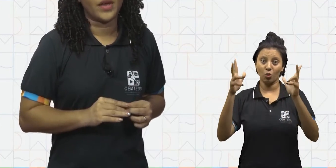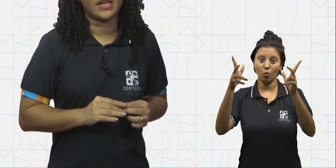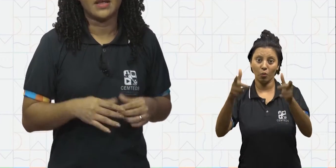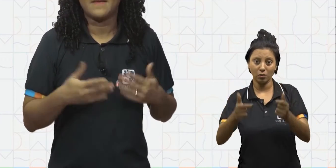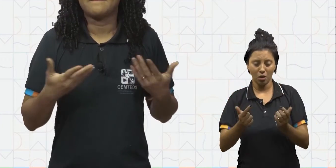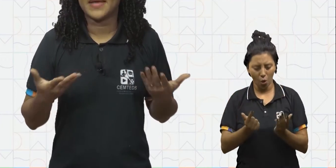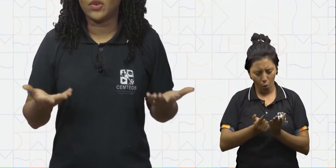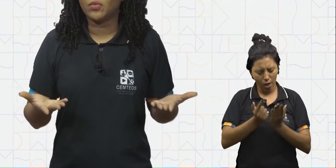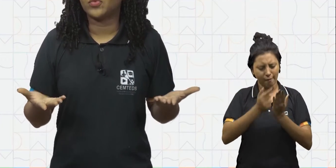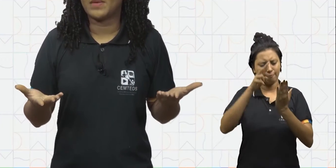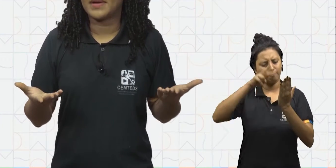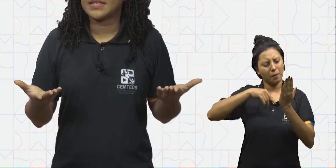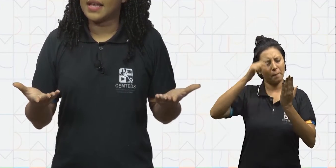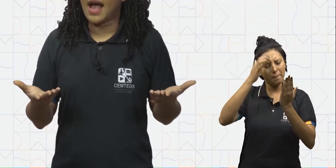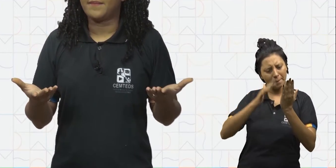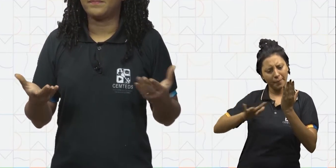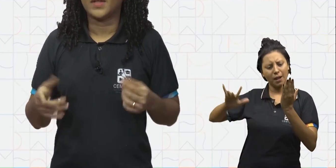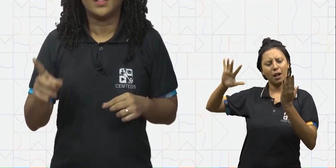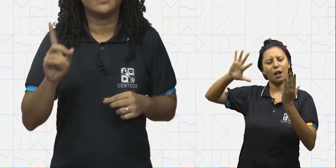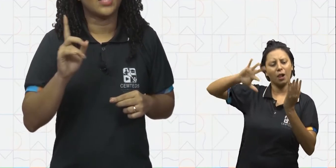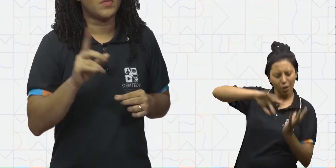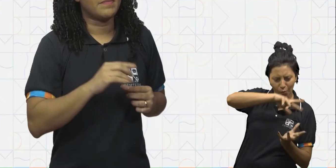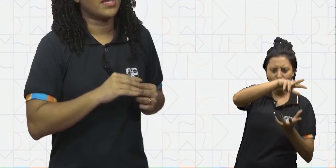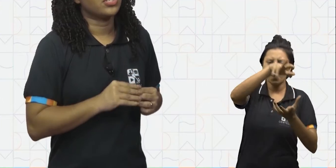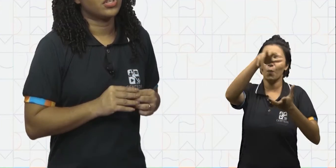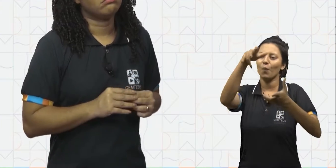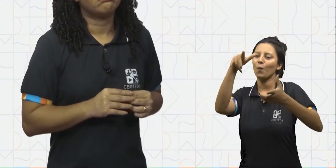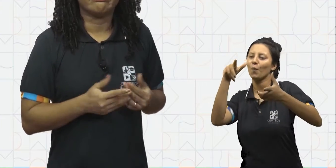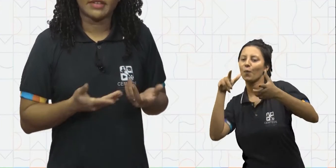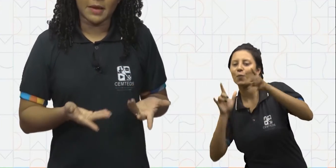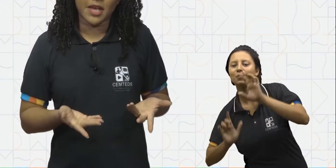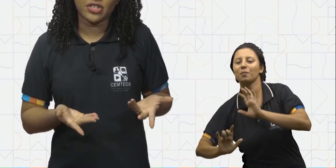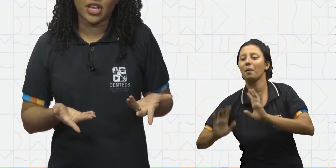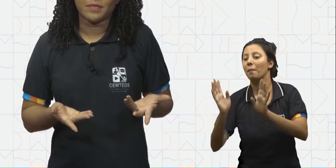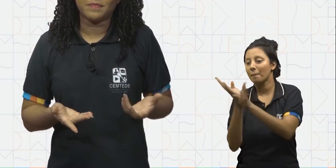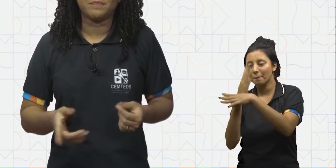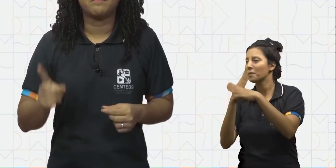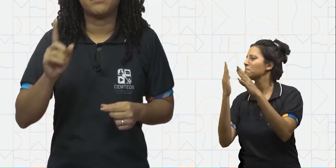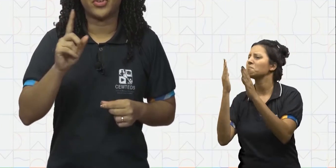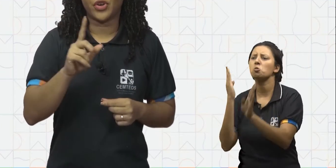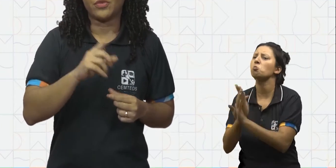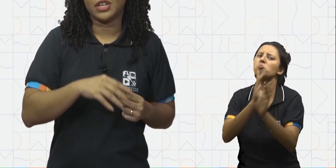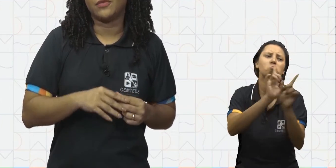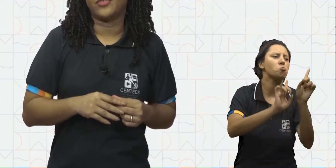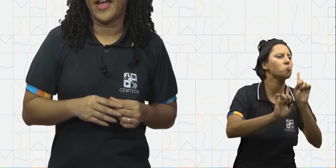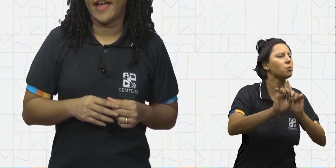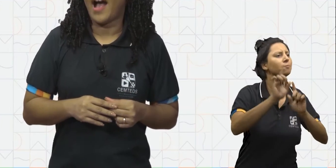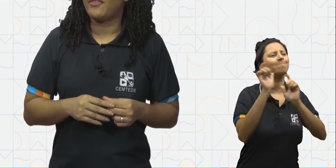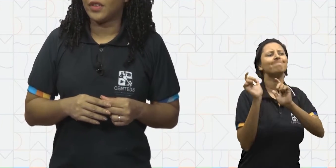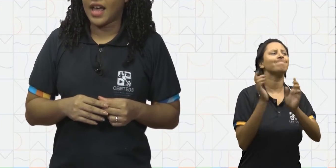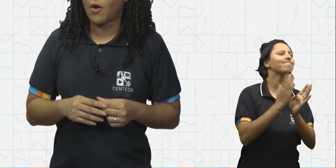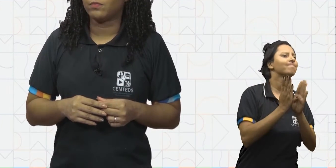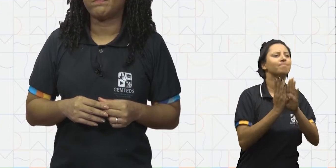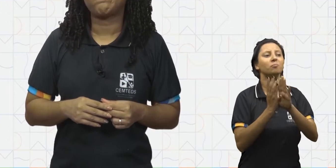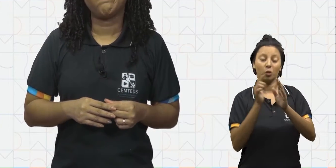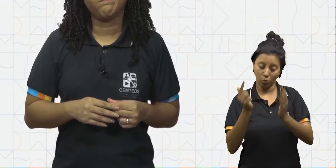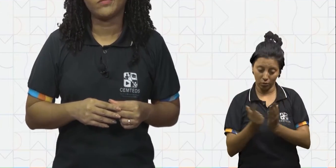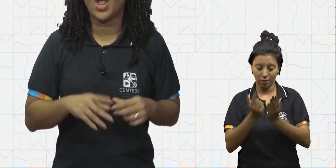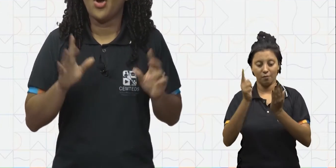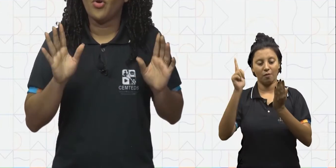livro com ele pelo mundo a passear. Não me perdi, nem me achei, porque um livro é,